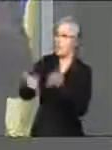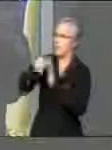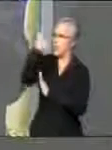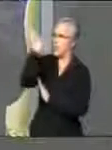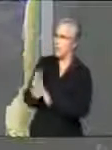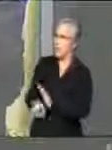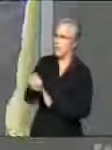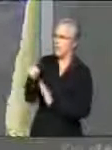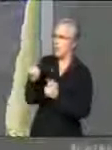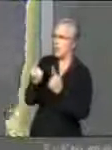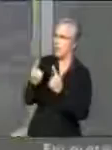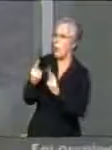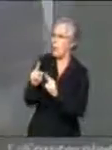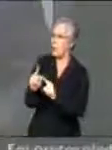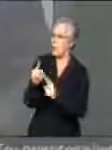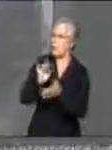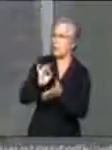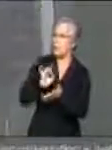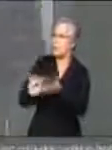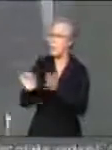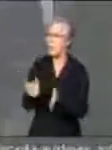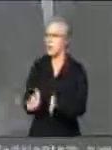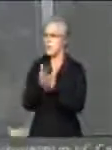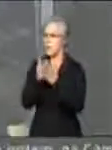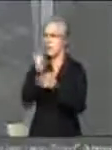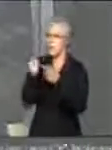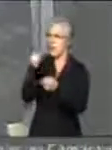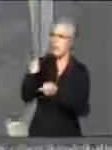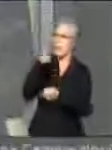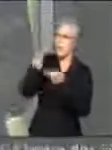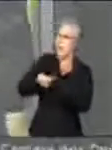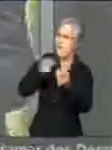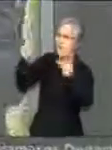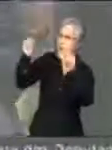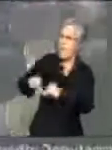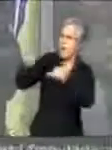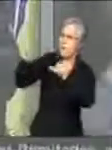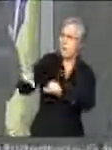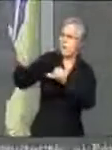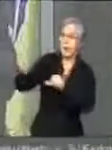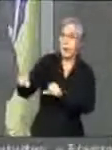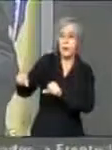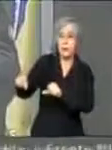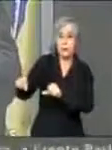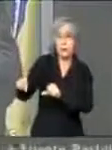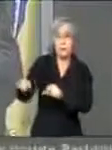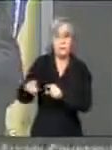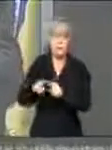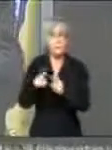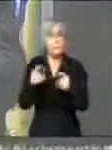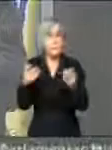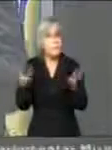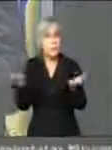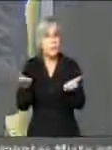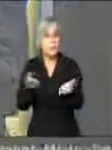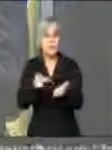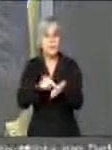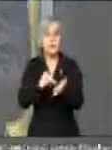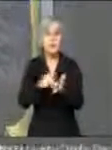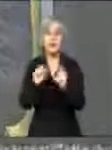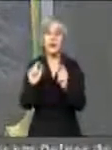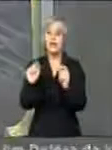de sempre apostar no quanto pior, melhor. Mas, na verdade, é